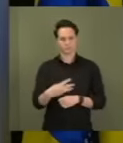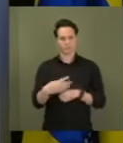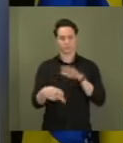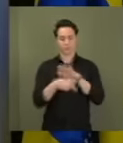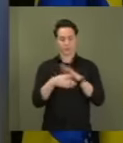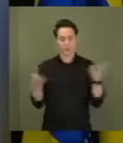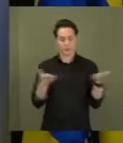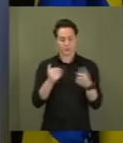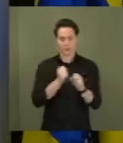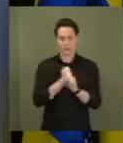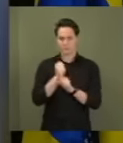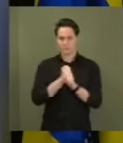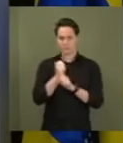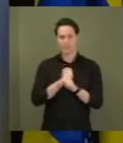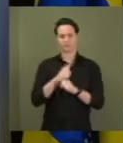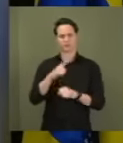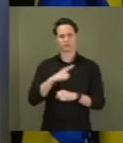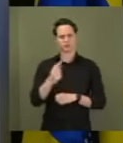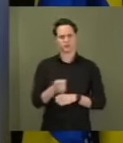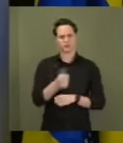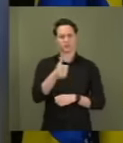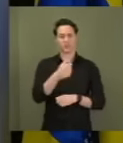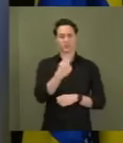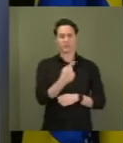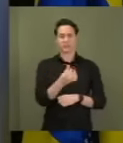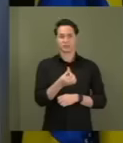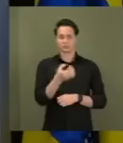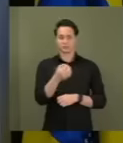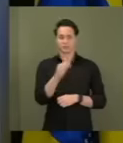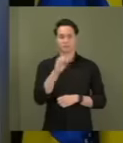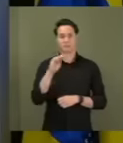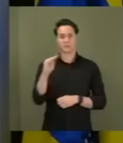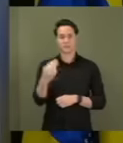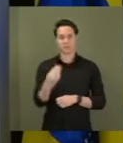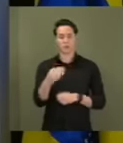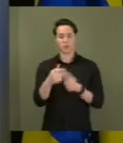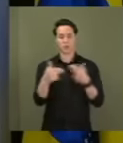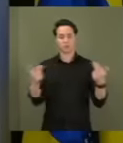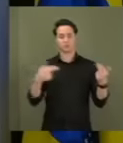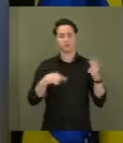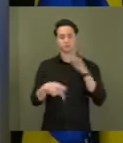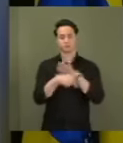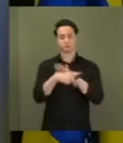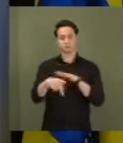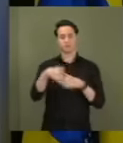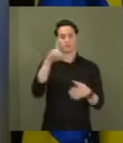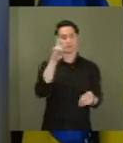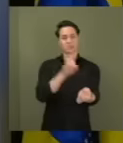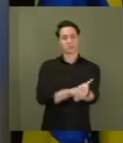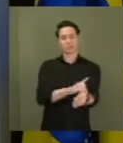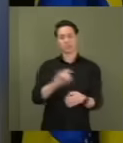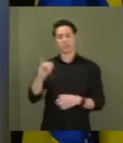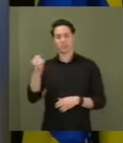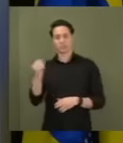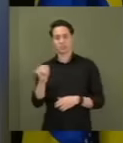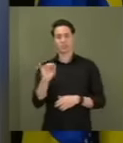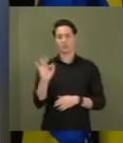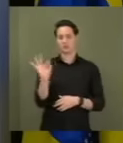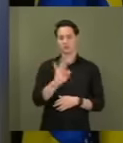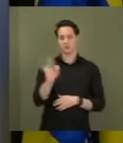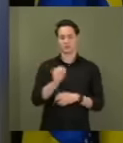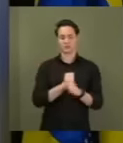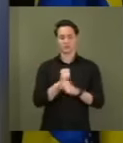ano. Foram quase 160 mil casos de dengue entre janeiro e fevereiro